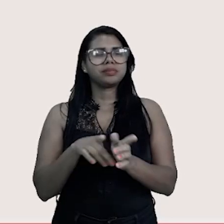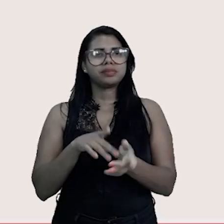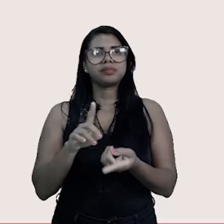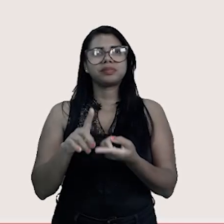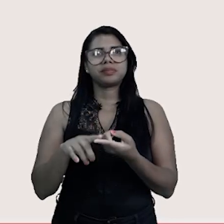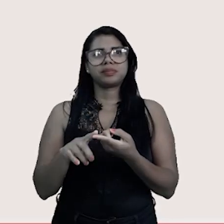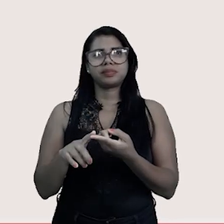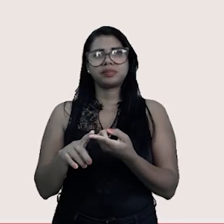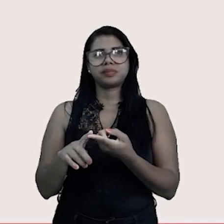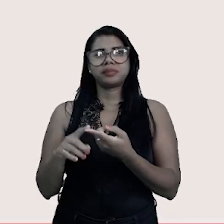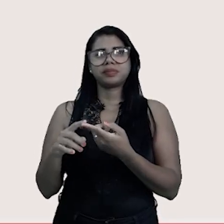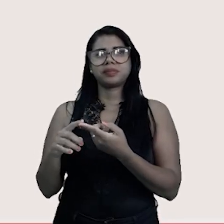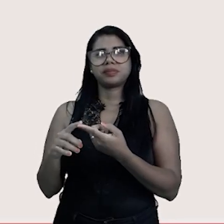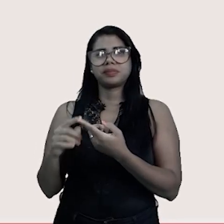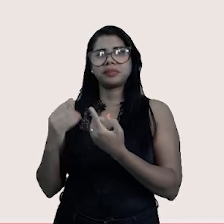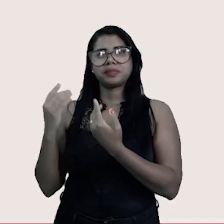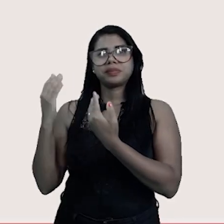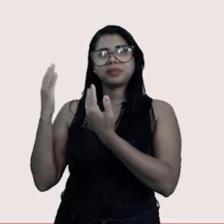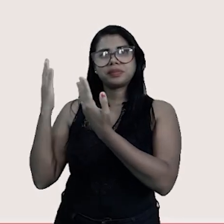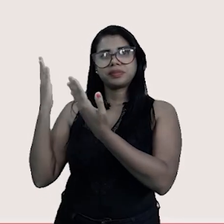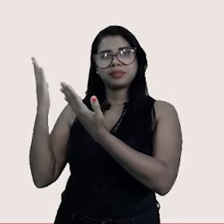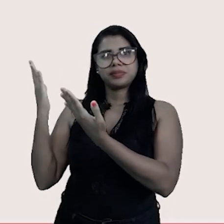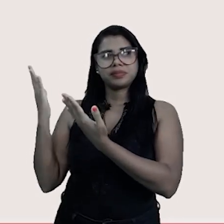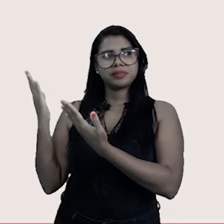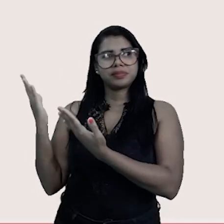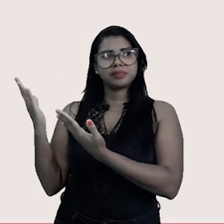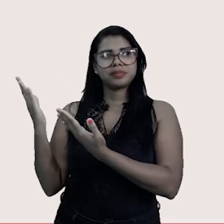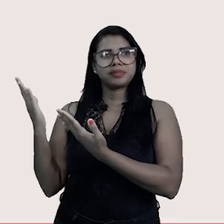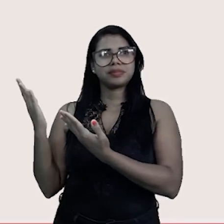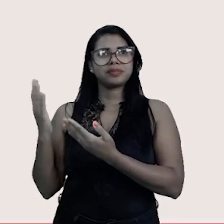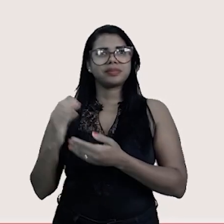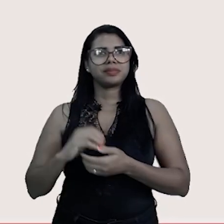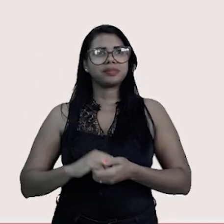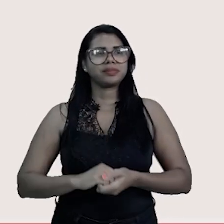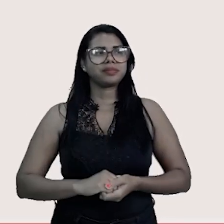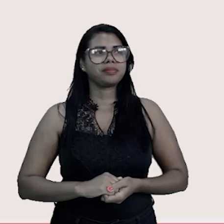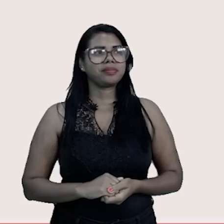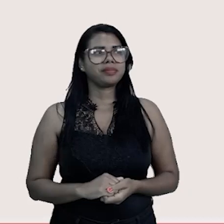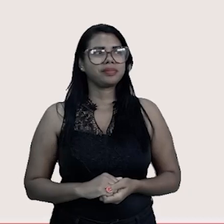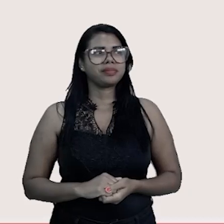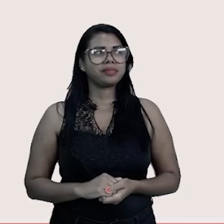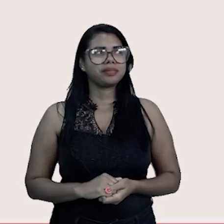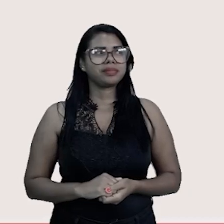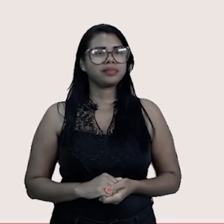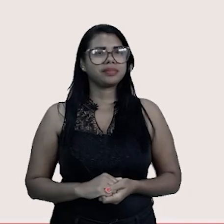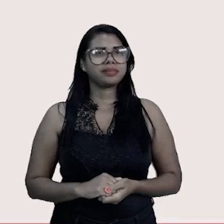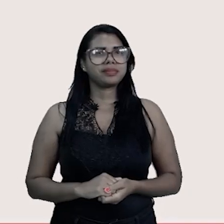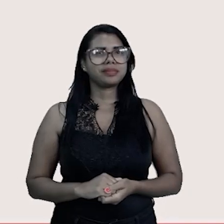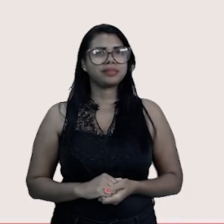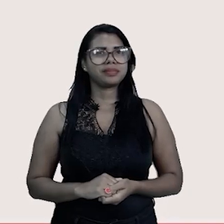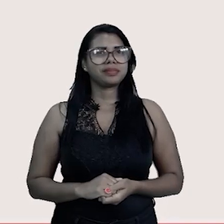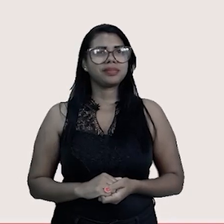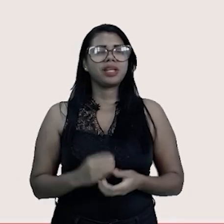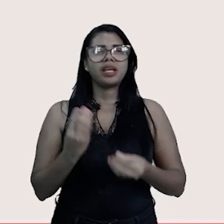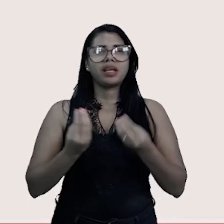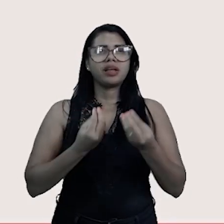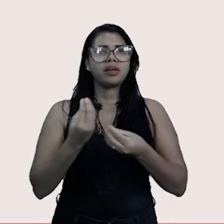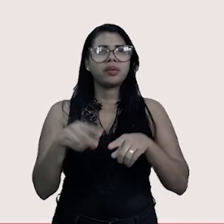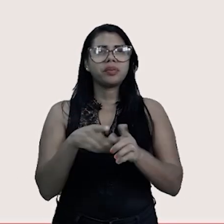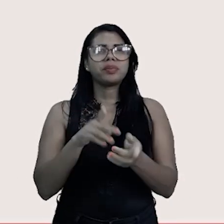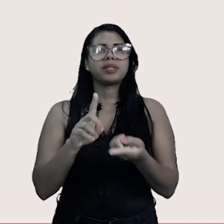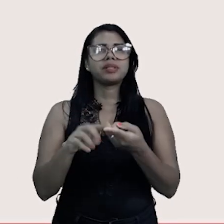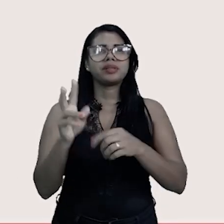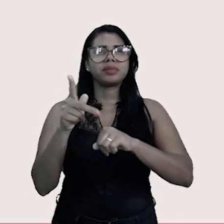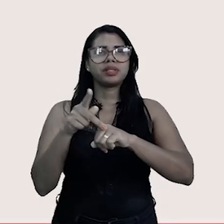som consonantal, ó. Aqui no caso a letra D, ó. A letra D, como também nós encontramos